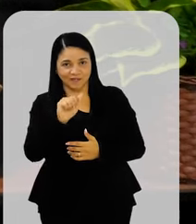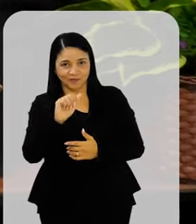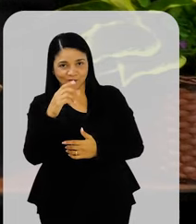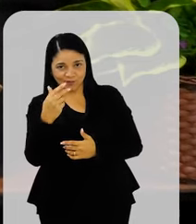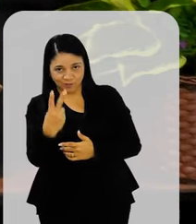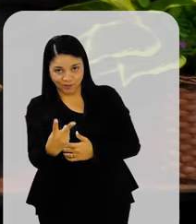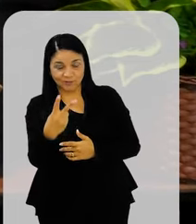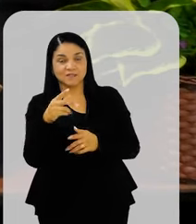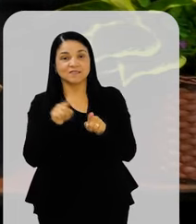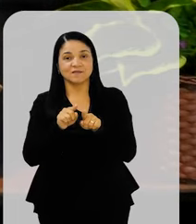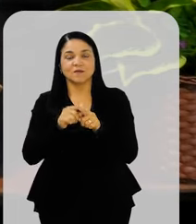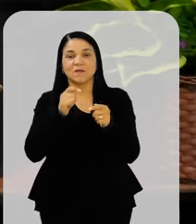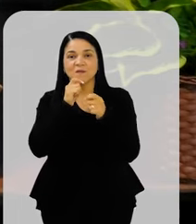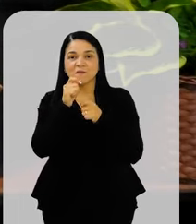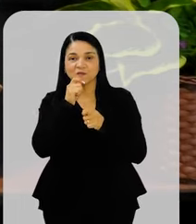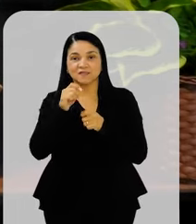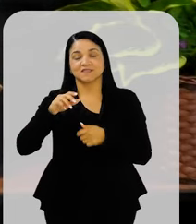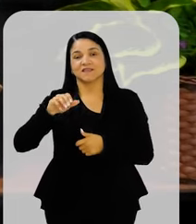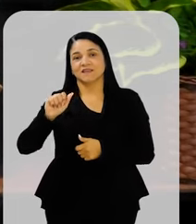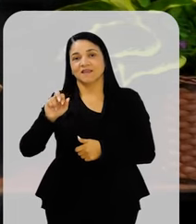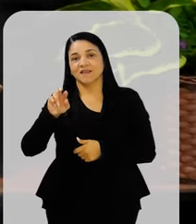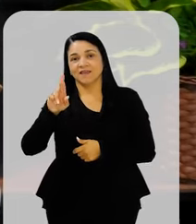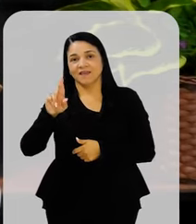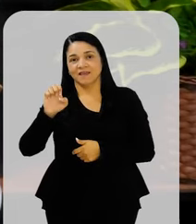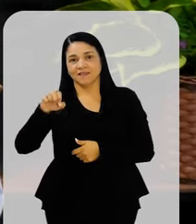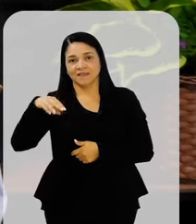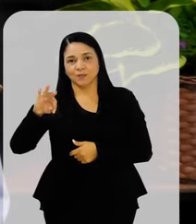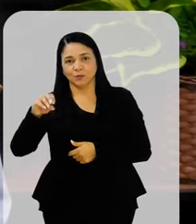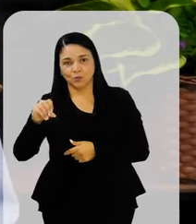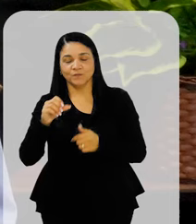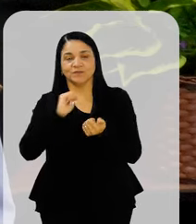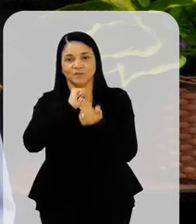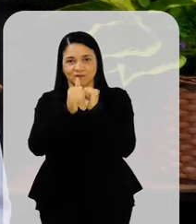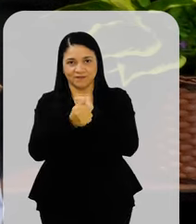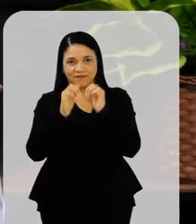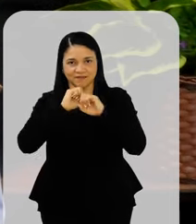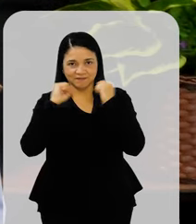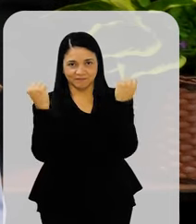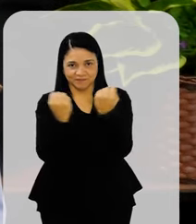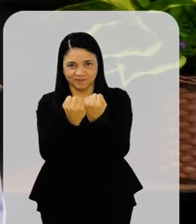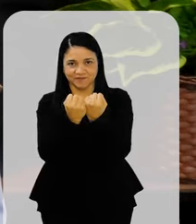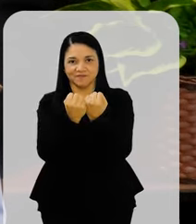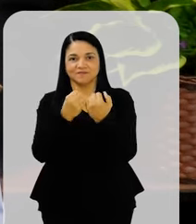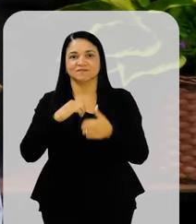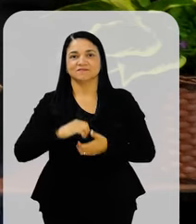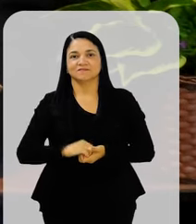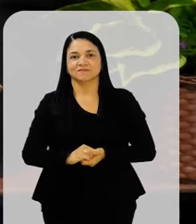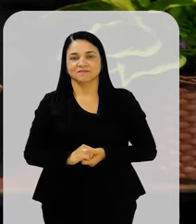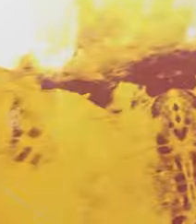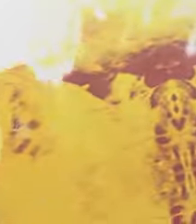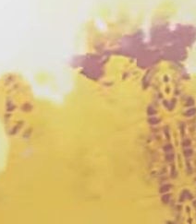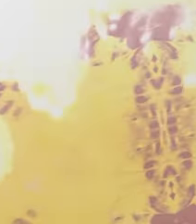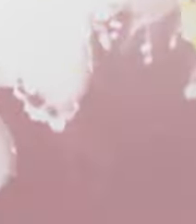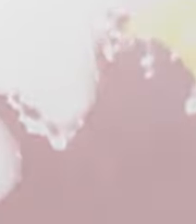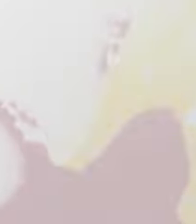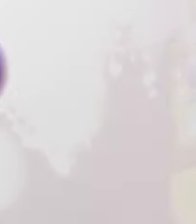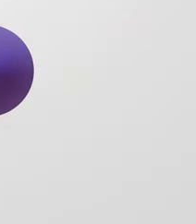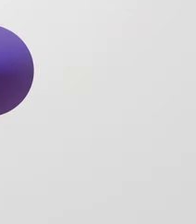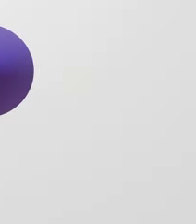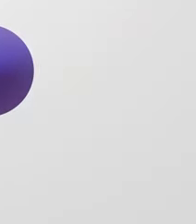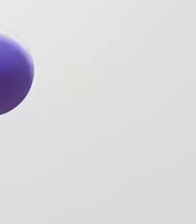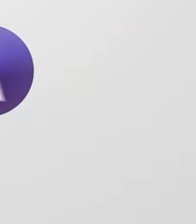o nosso comentarista Renato Azevedo, já no Arena Esportiva.